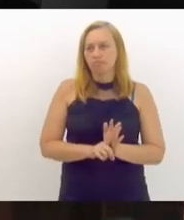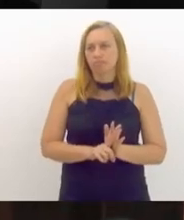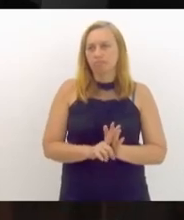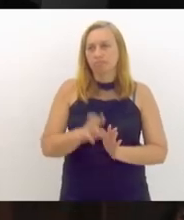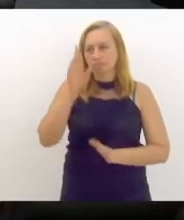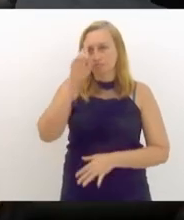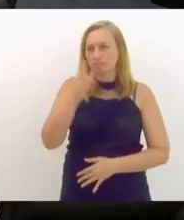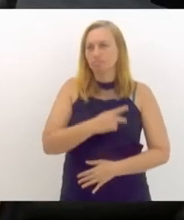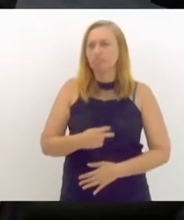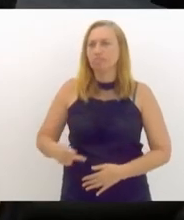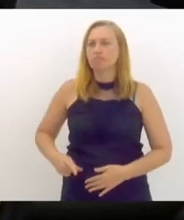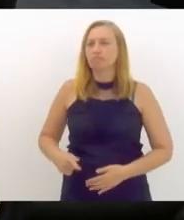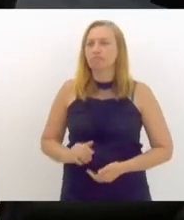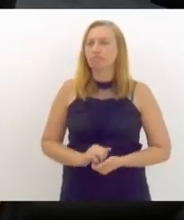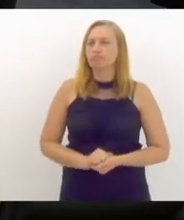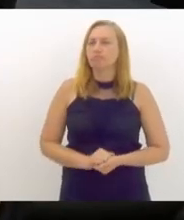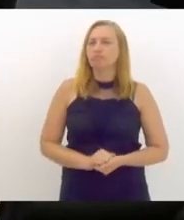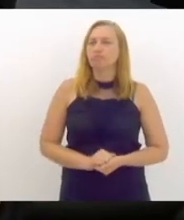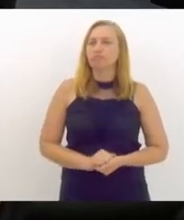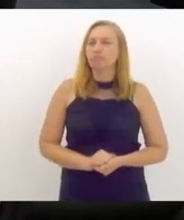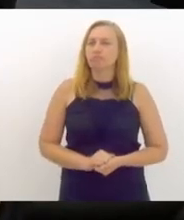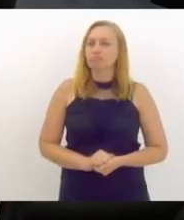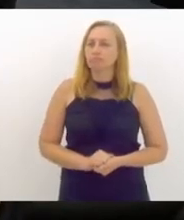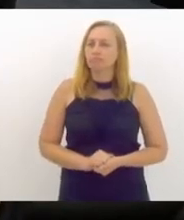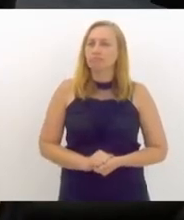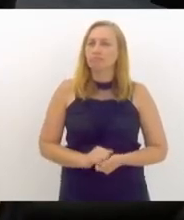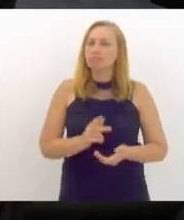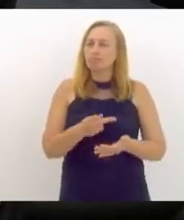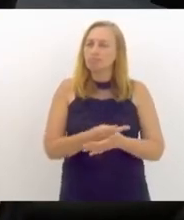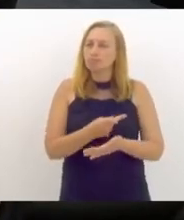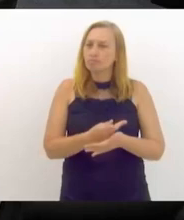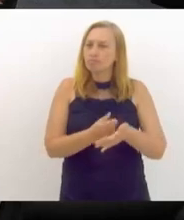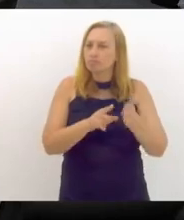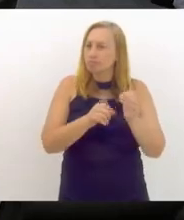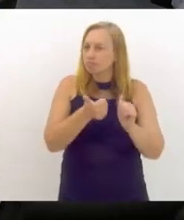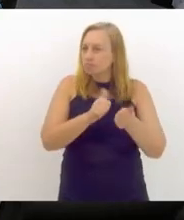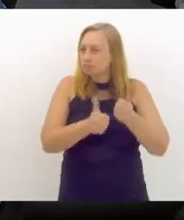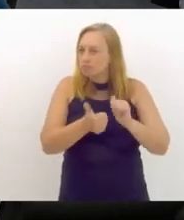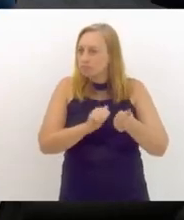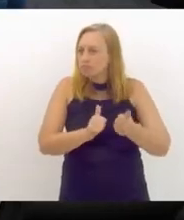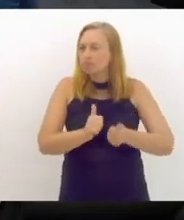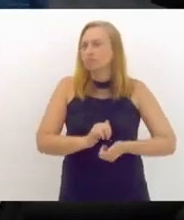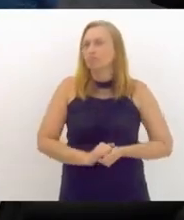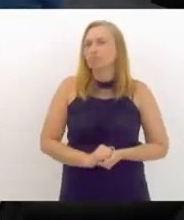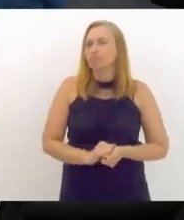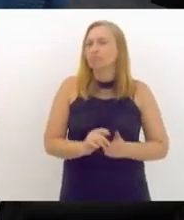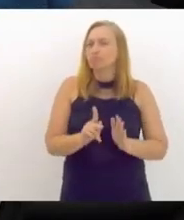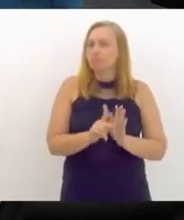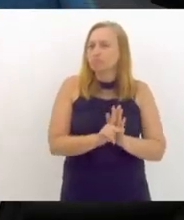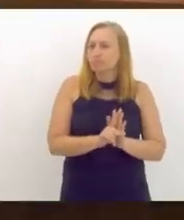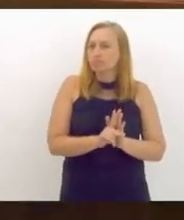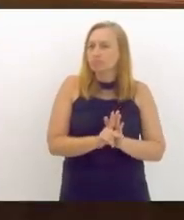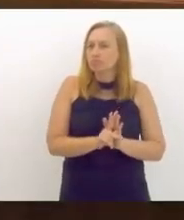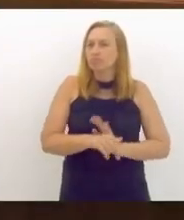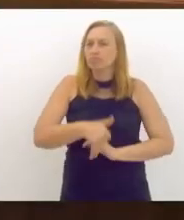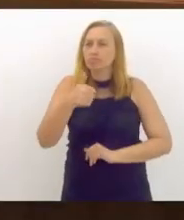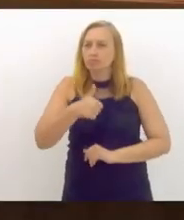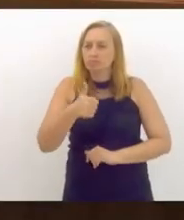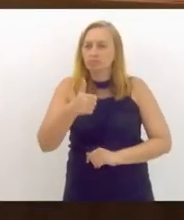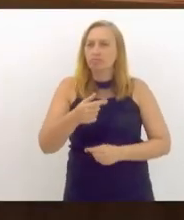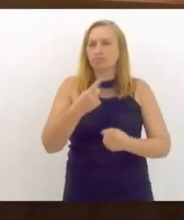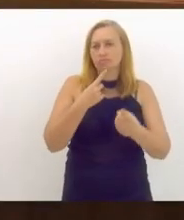Presidente, olha só, salvo erro de avaliação, o projeto está em